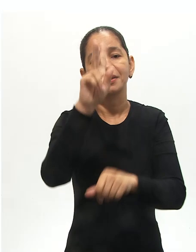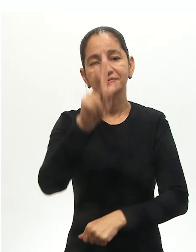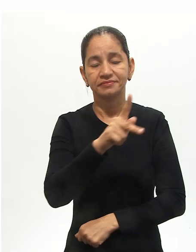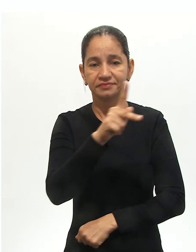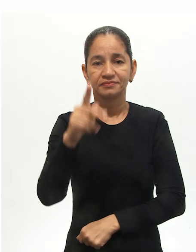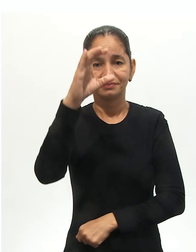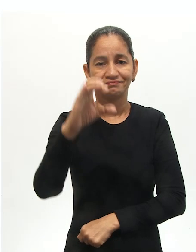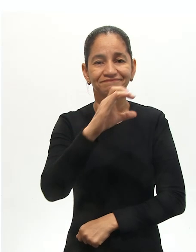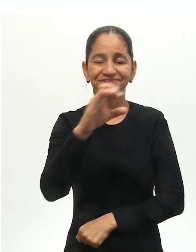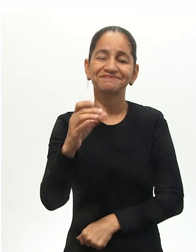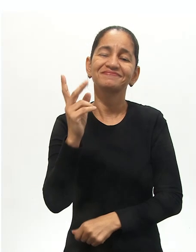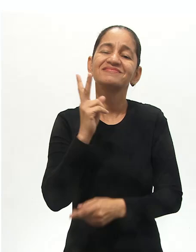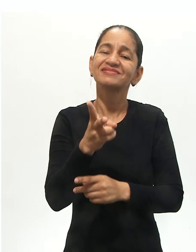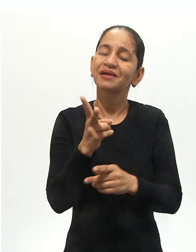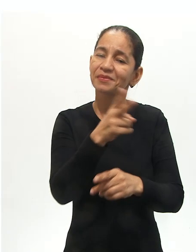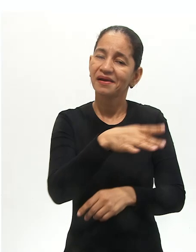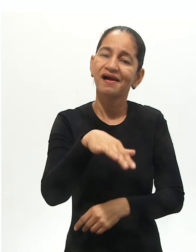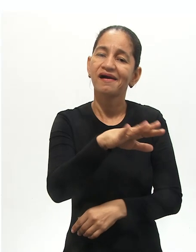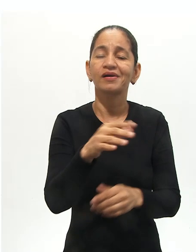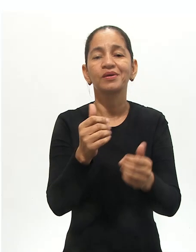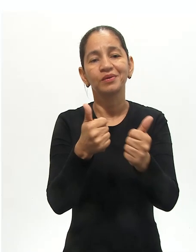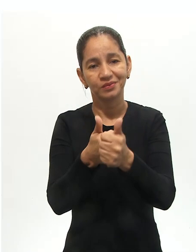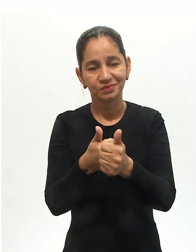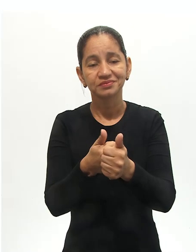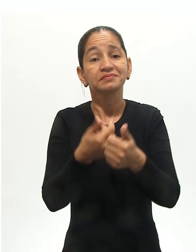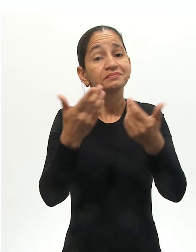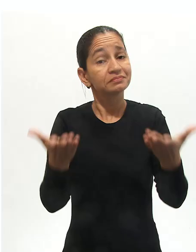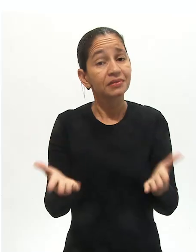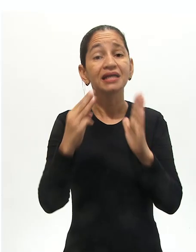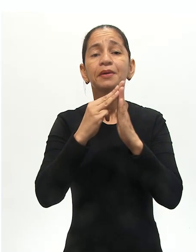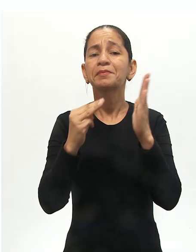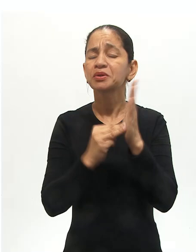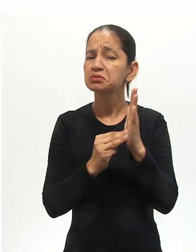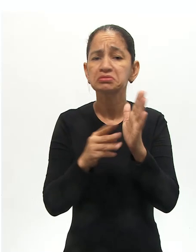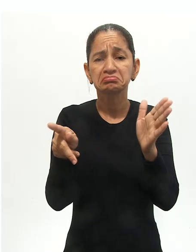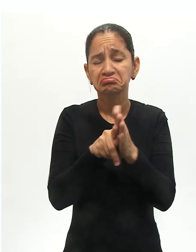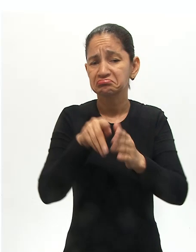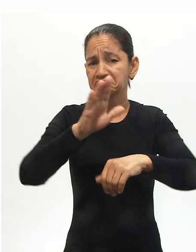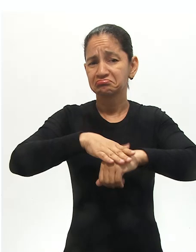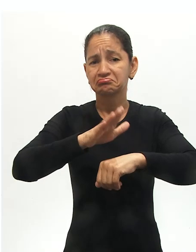Metodologia centrada na instrução do professor.